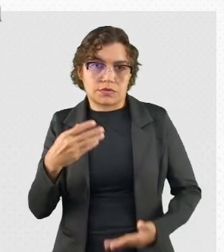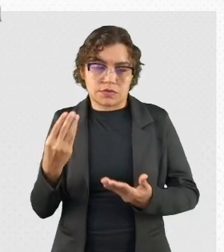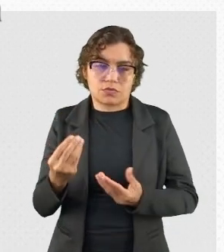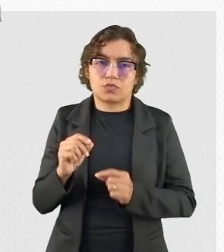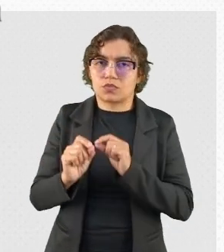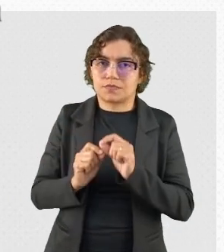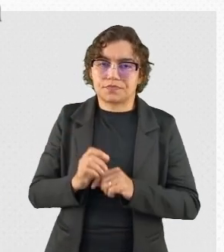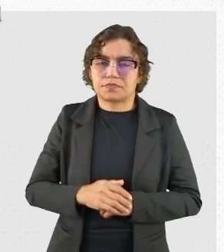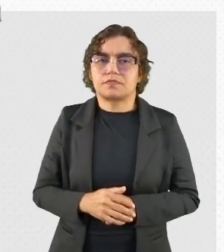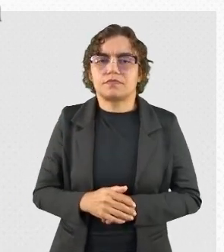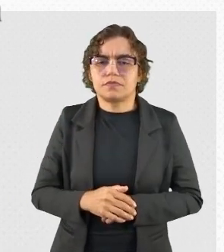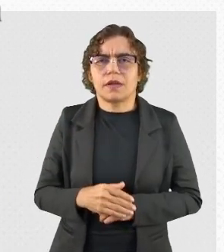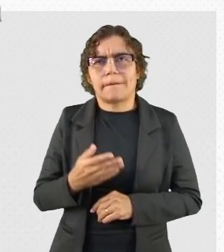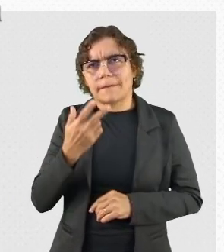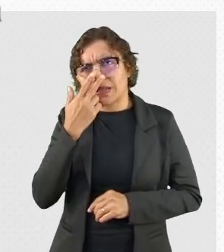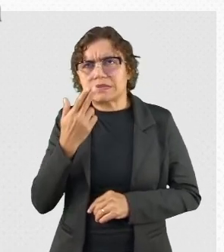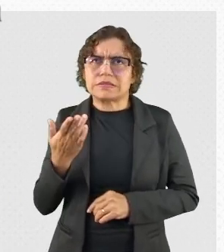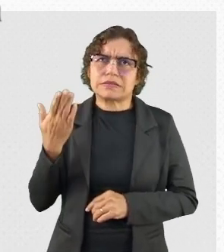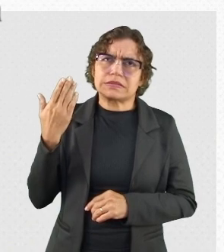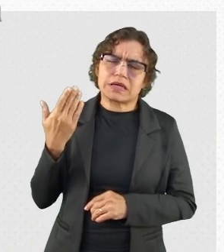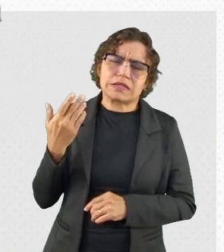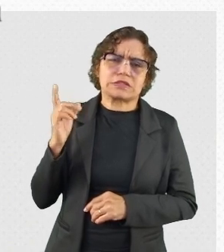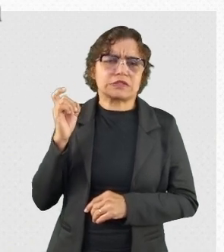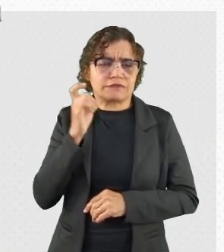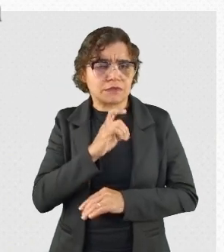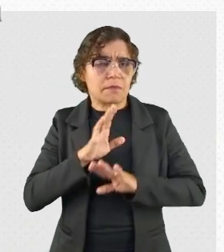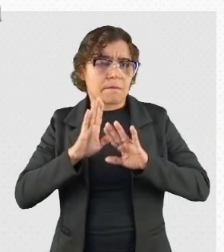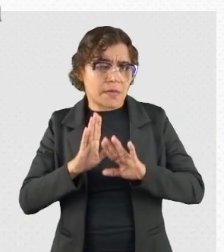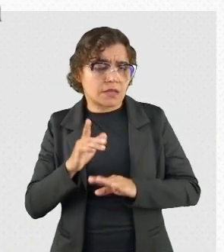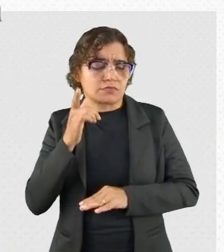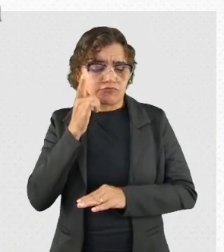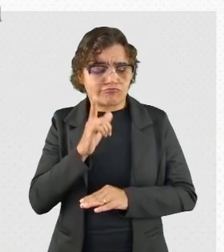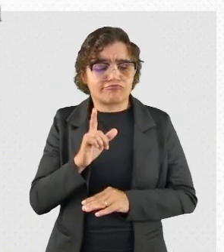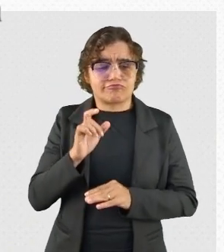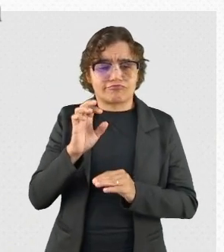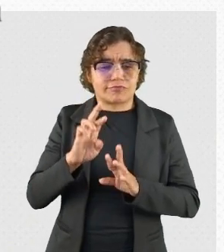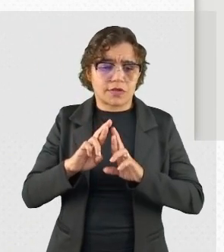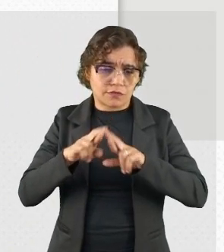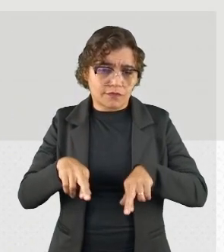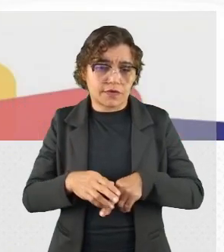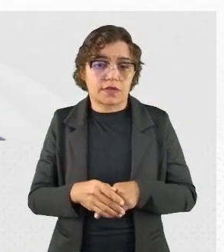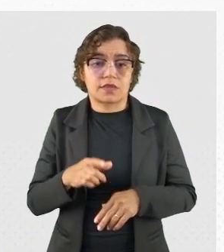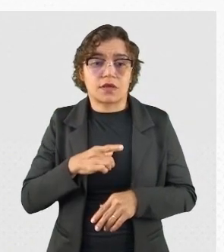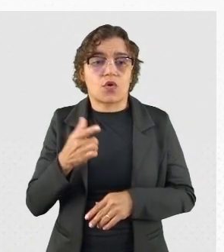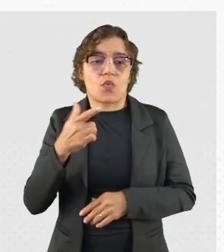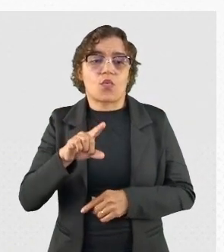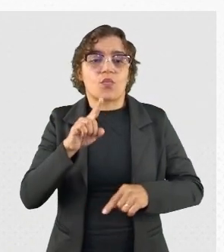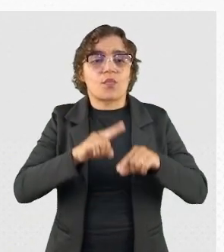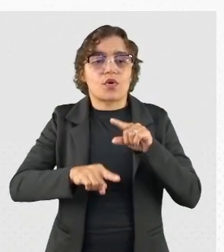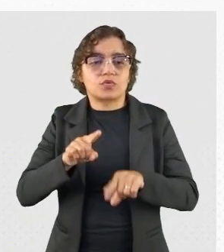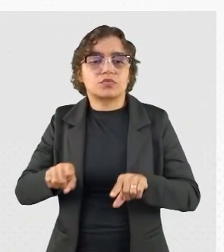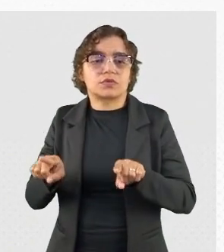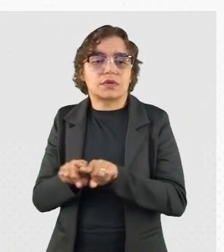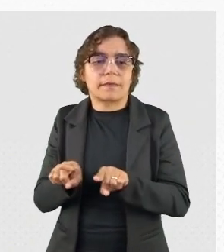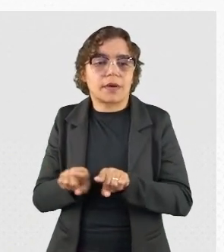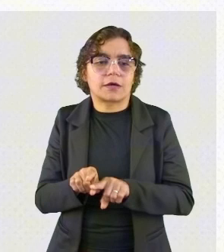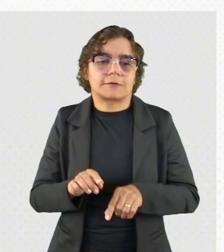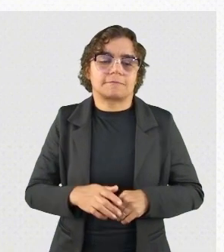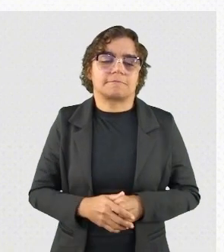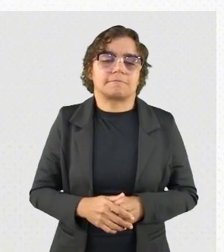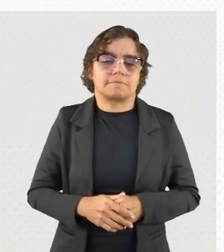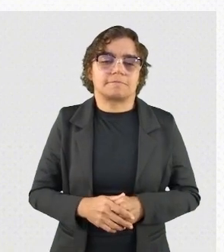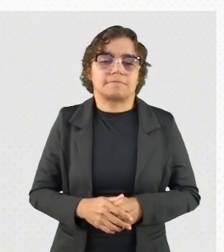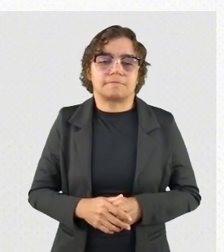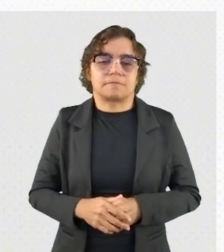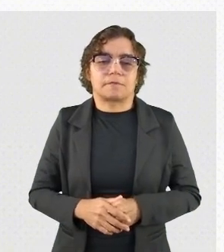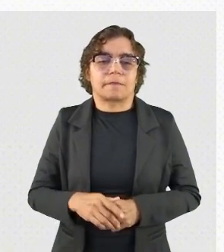tensões que estavam ali naquela região. Bom, mas o Brasil também tem outros produtos nesse momento, gente, porque você